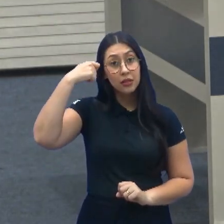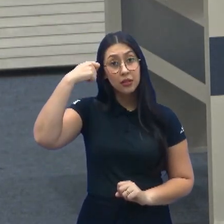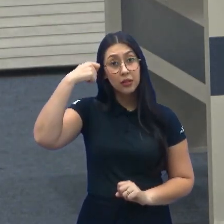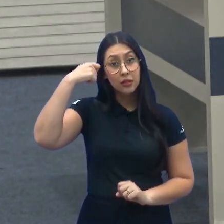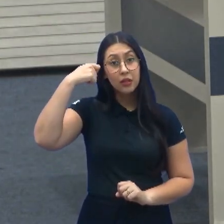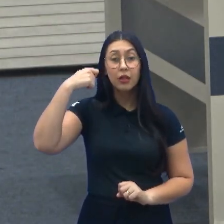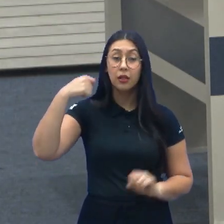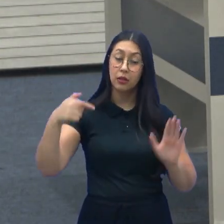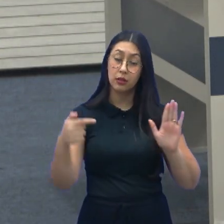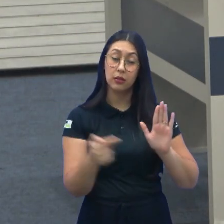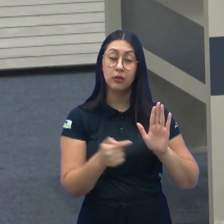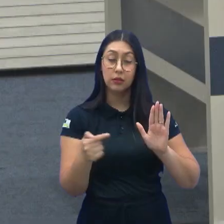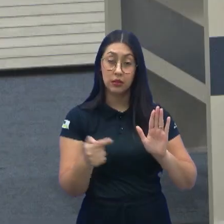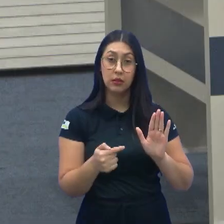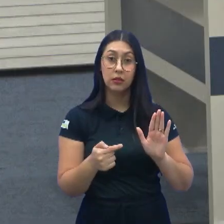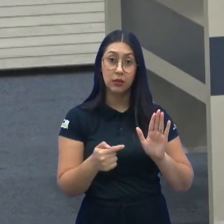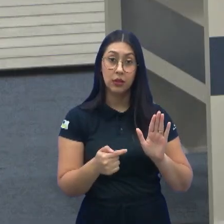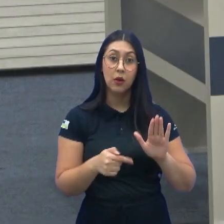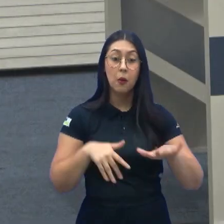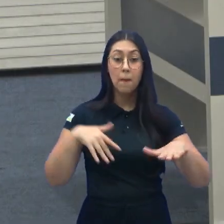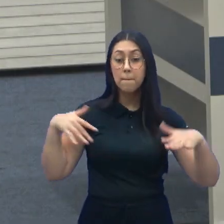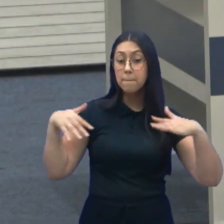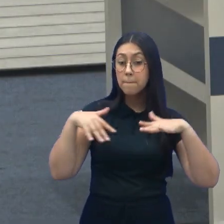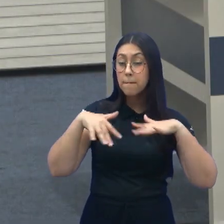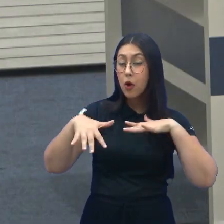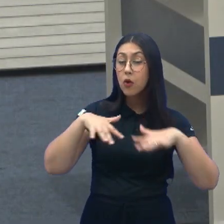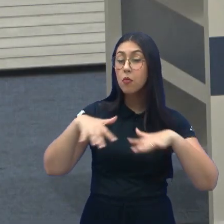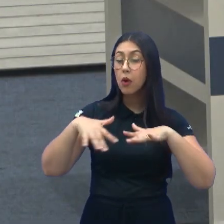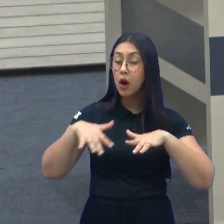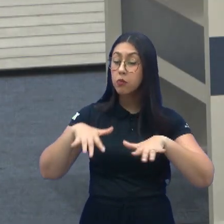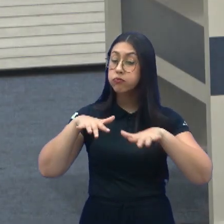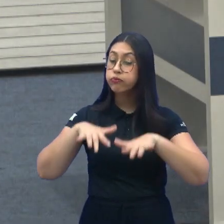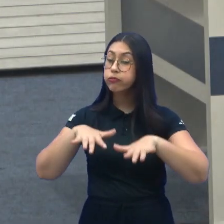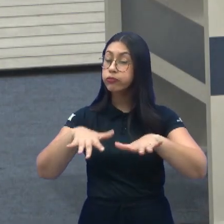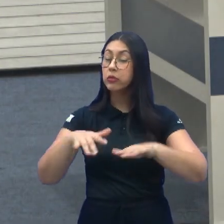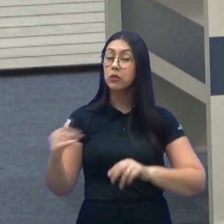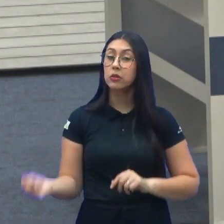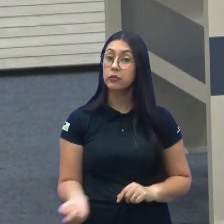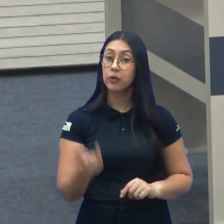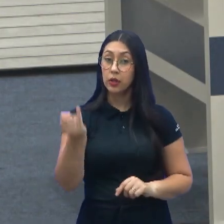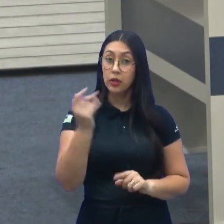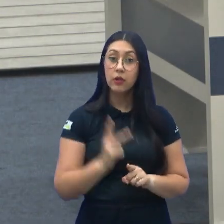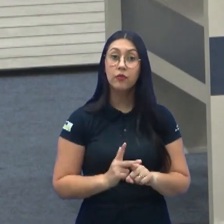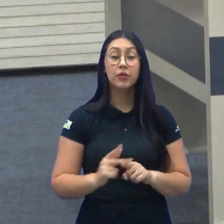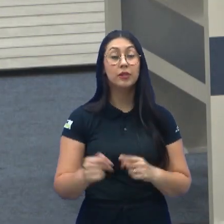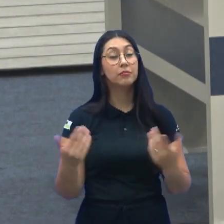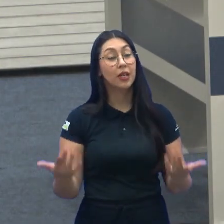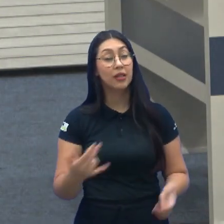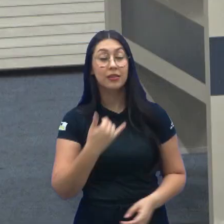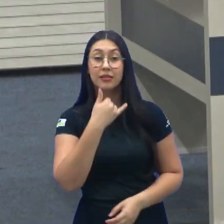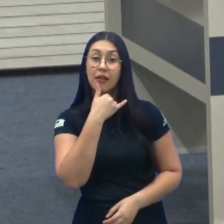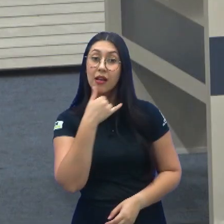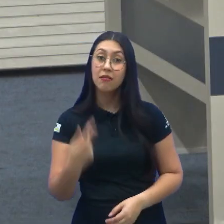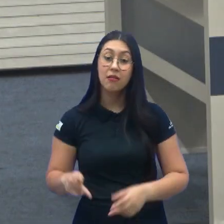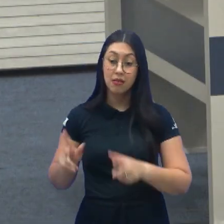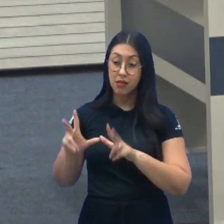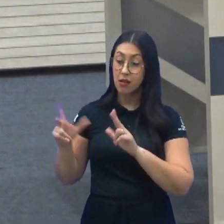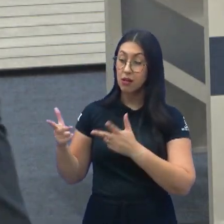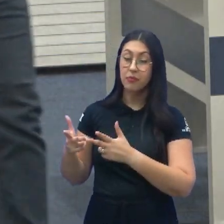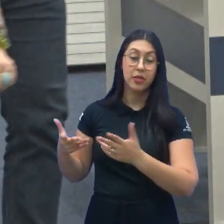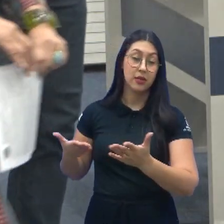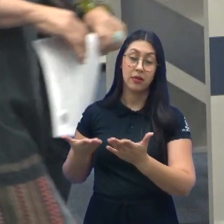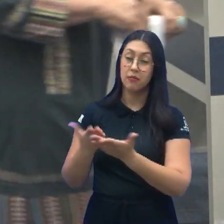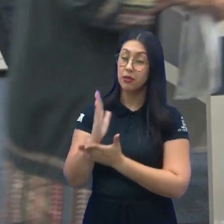essa é a pauta, um movimento importante, vitorioso, que, infelizmente, essa Câmara rejeitou esse